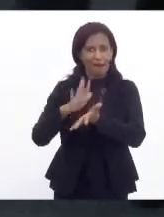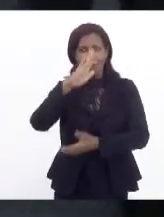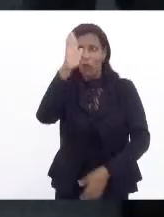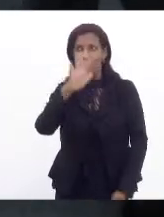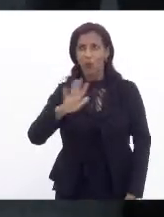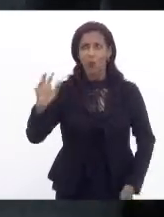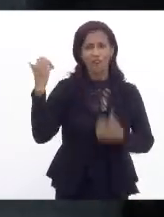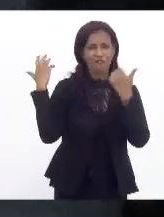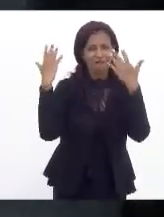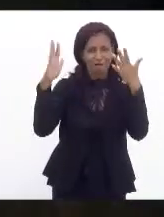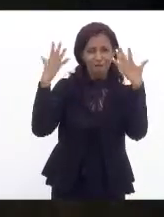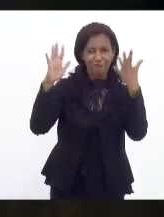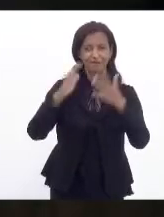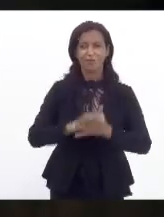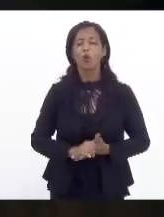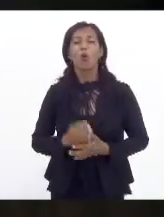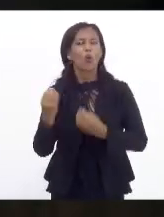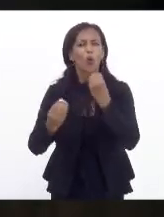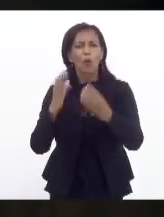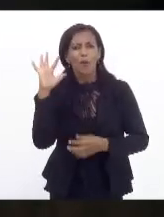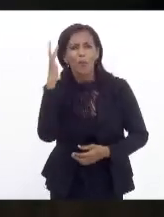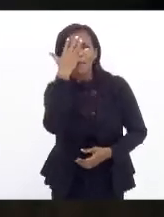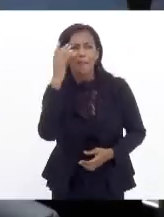inteiro. Viva Zequete! Como é Máscara Negra?